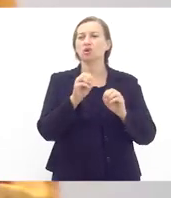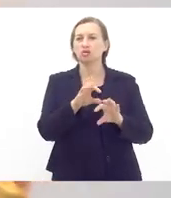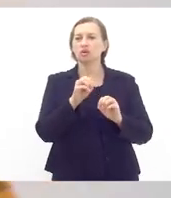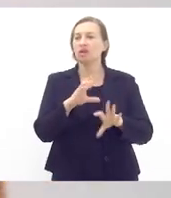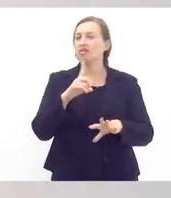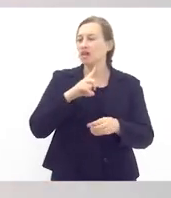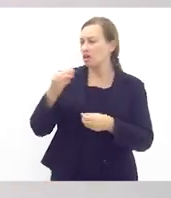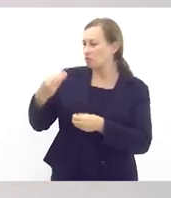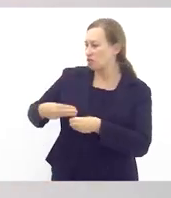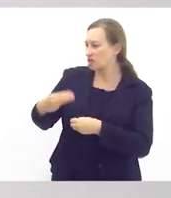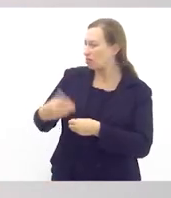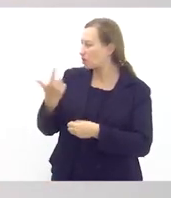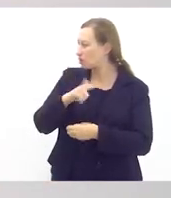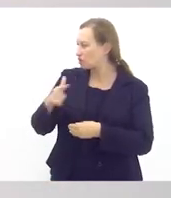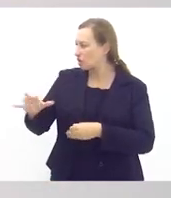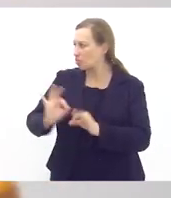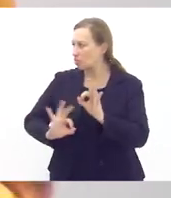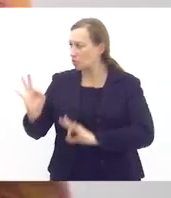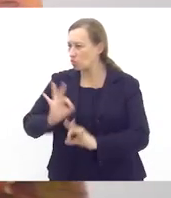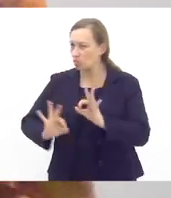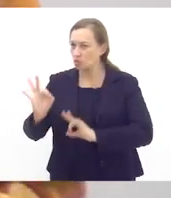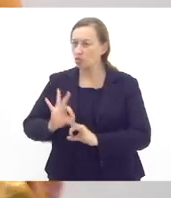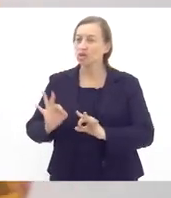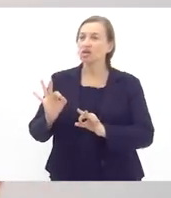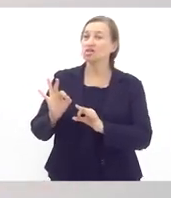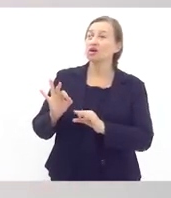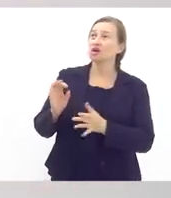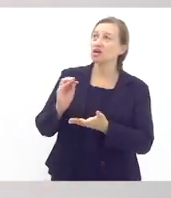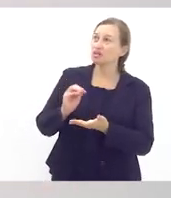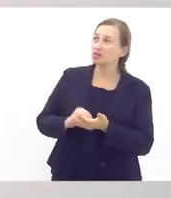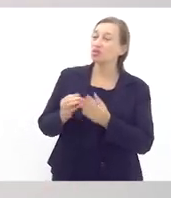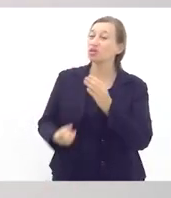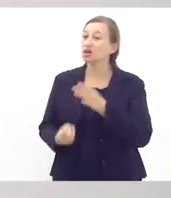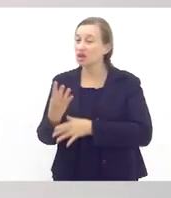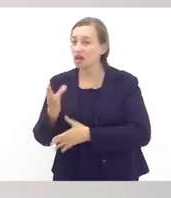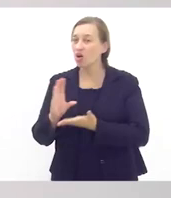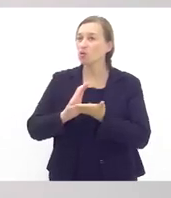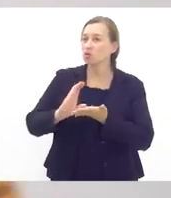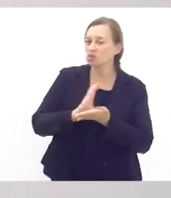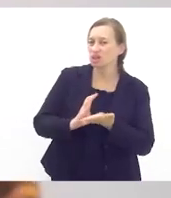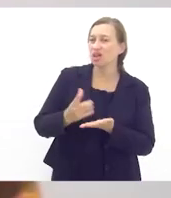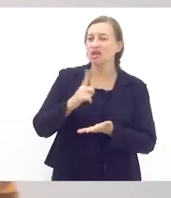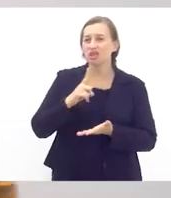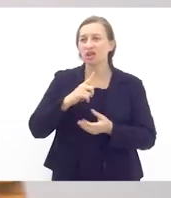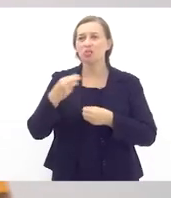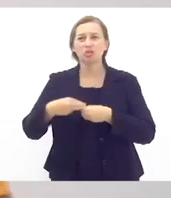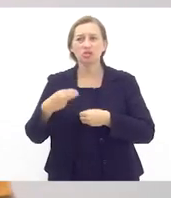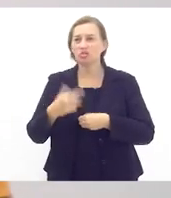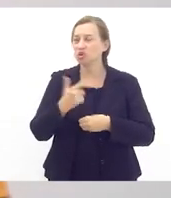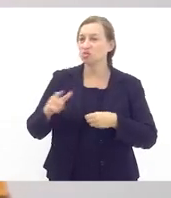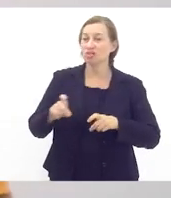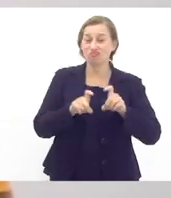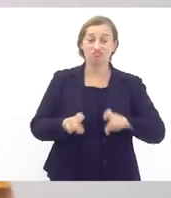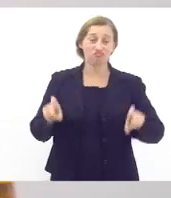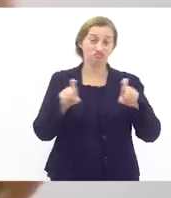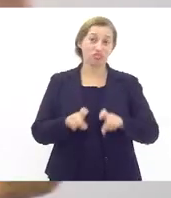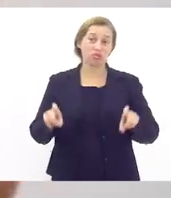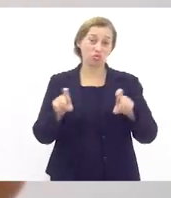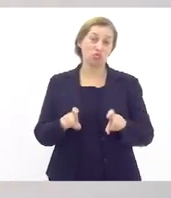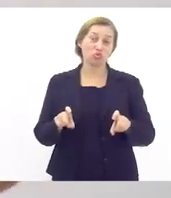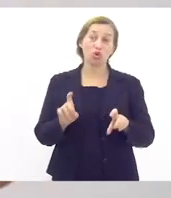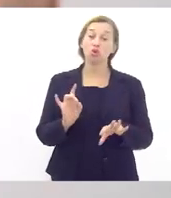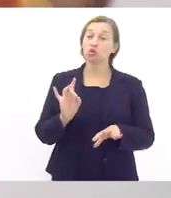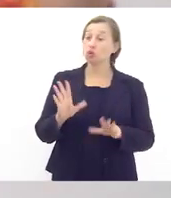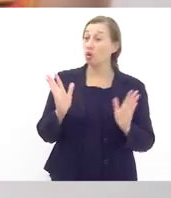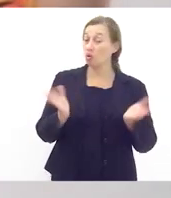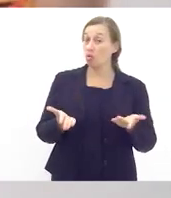não tem o plano existe o município que ainda tá instituindo o seu conselho existe município que não tem nem computador que